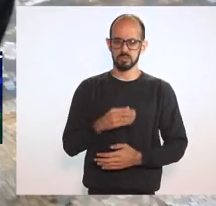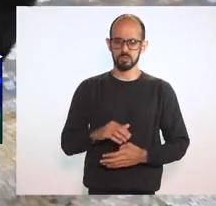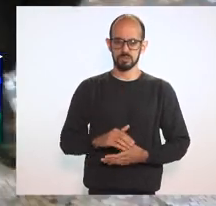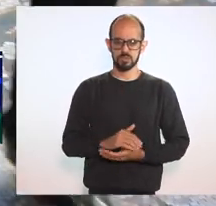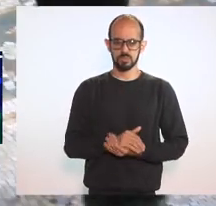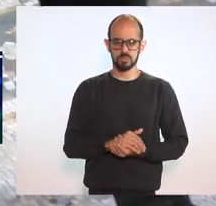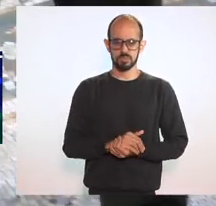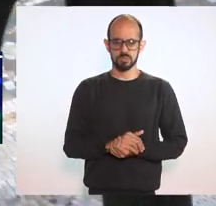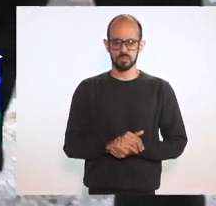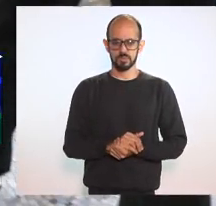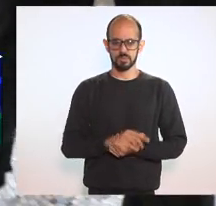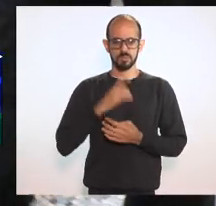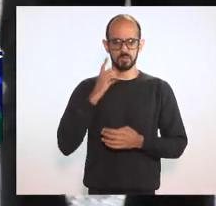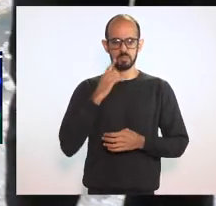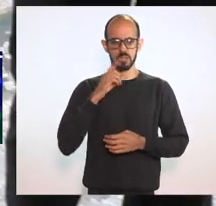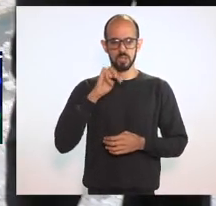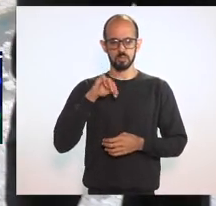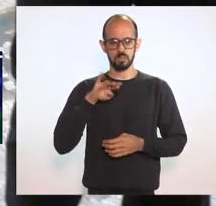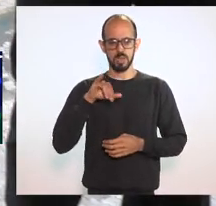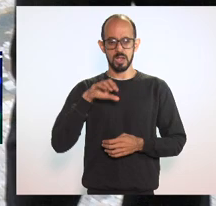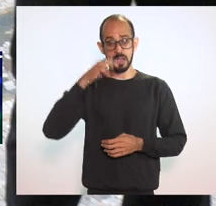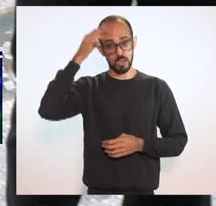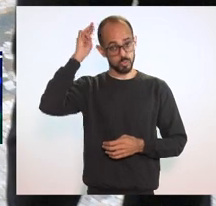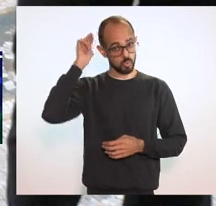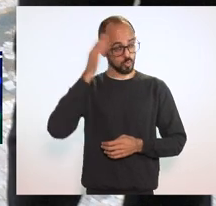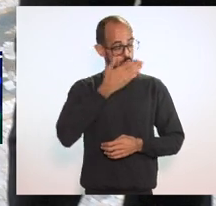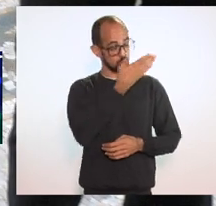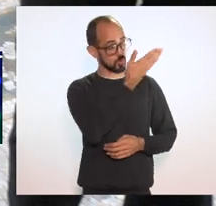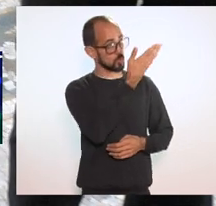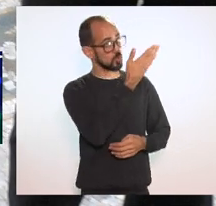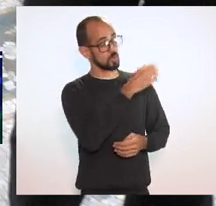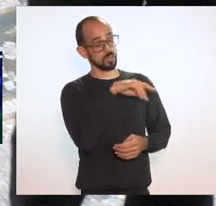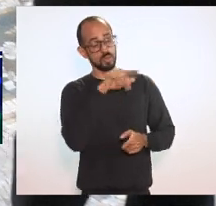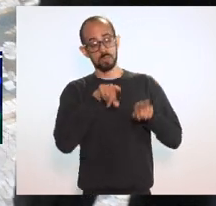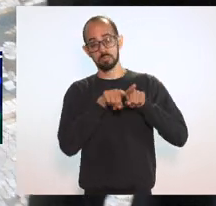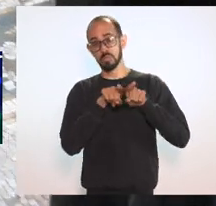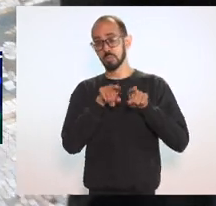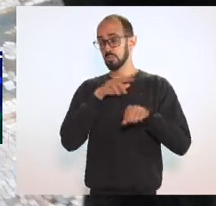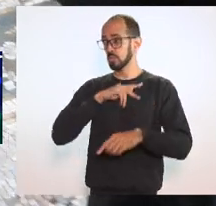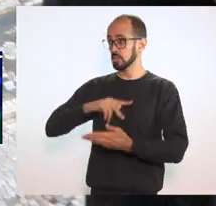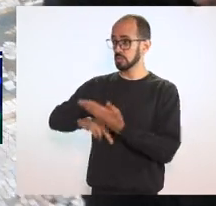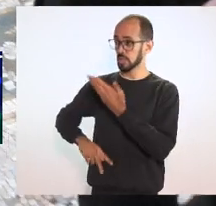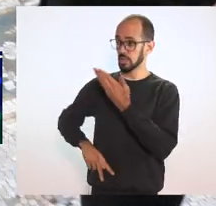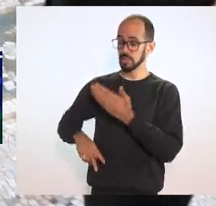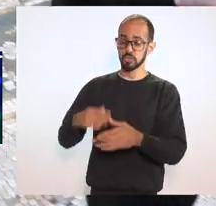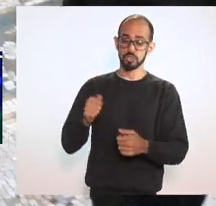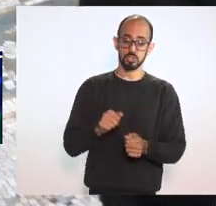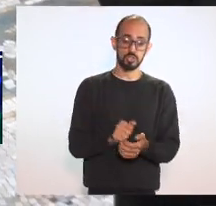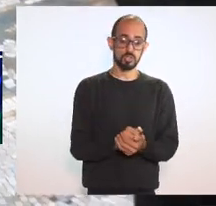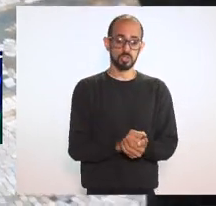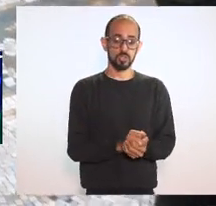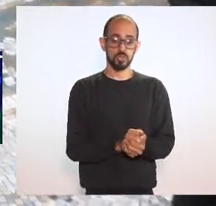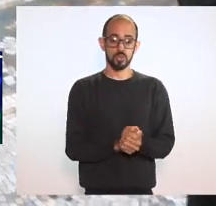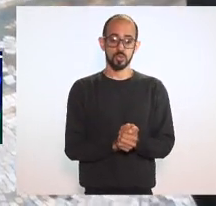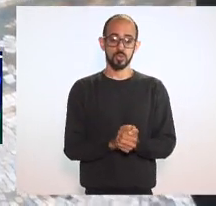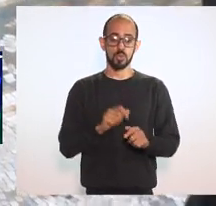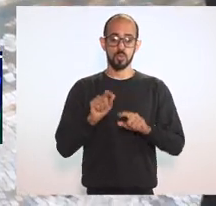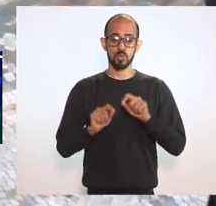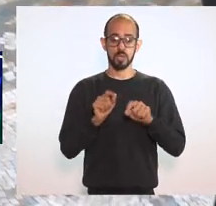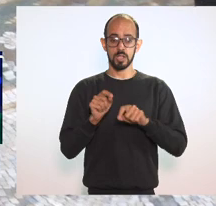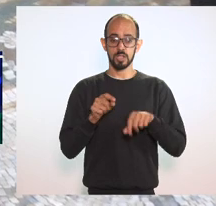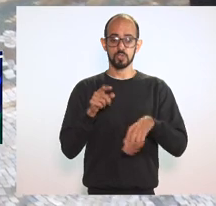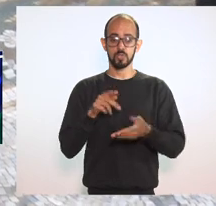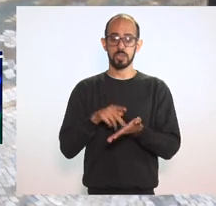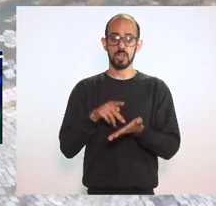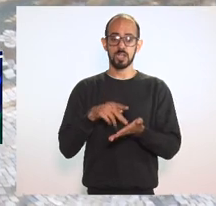forma Deputado Márcio Pacheco seu presidente vossa excelência foi muito oportuna nas palavras Porque de fato